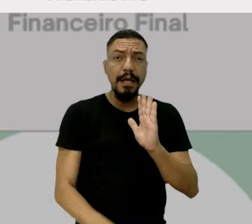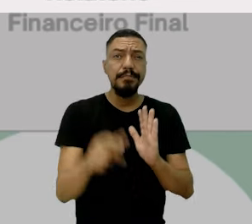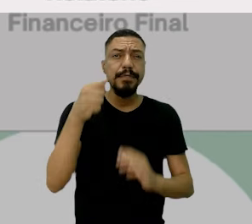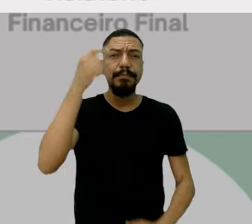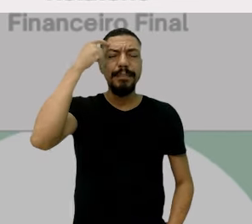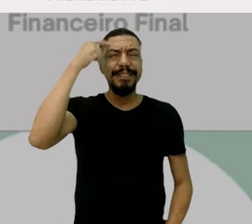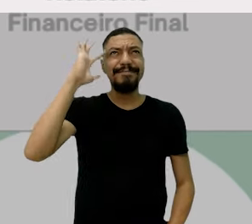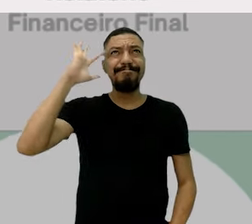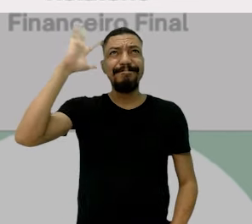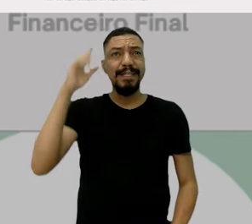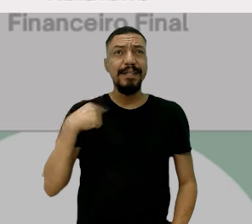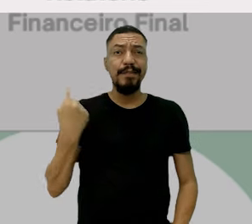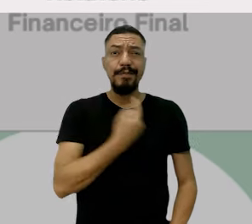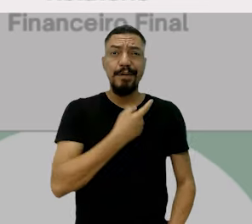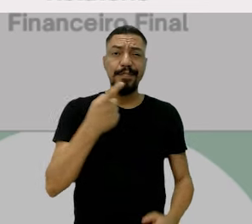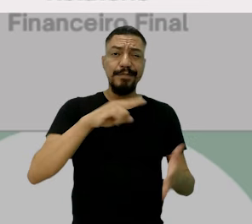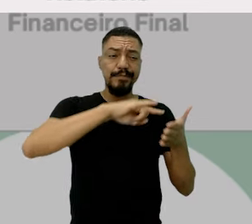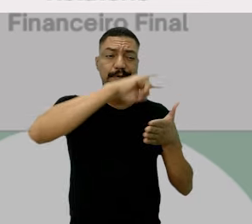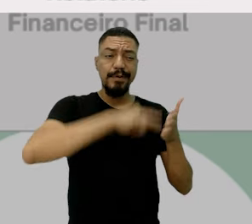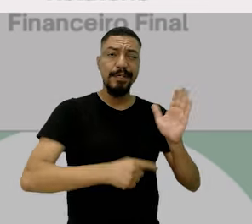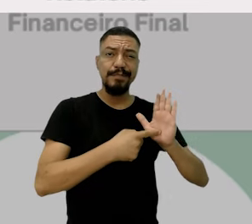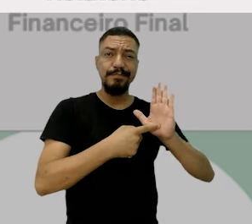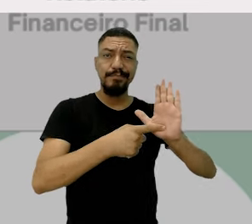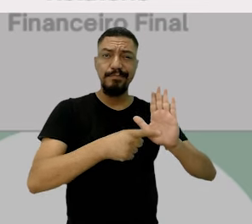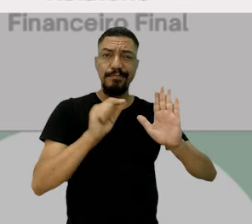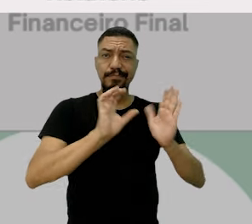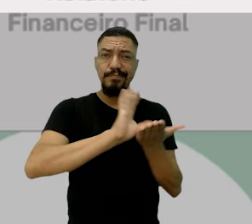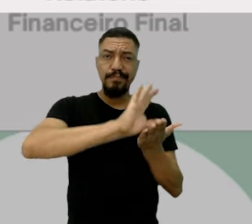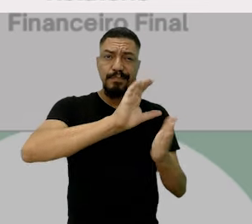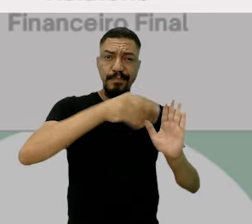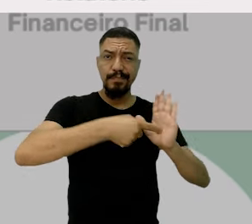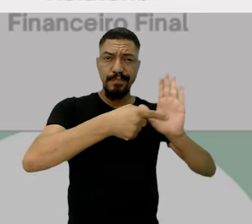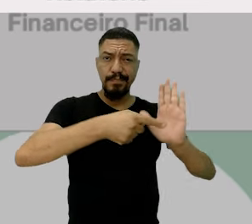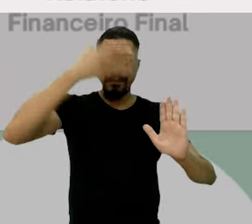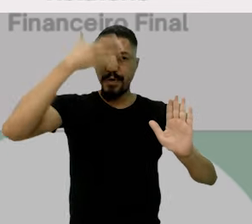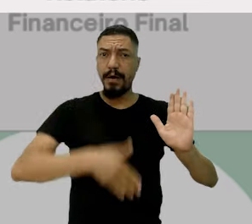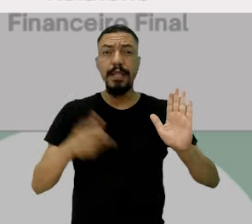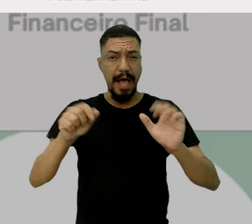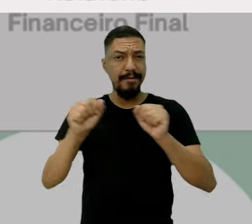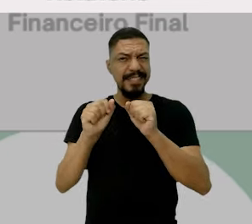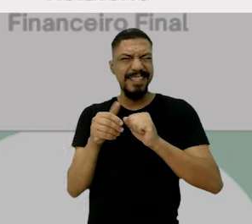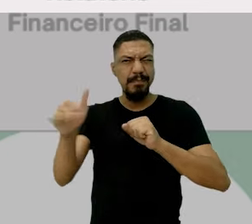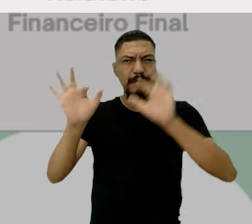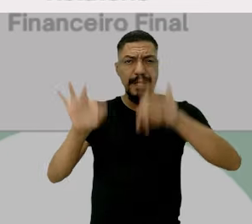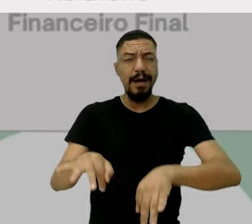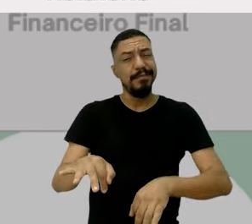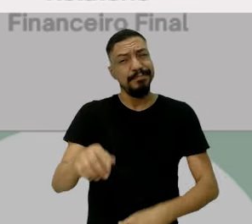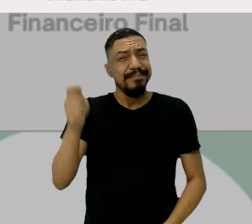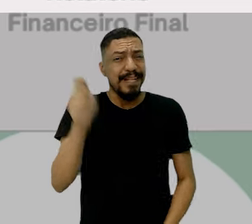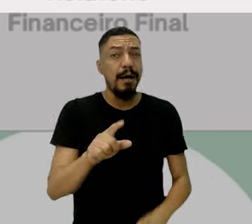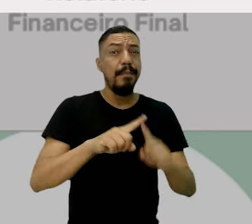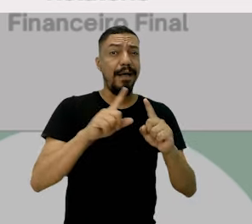precisa pensar na nossa prestação de contas. Dá para fazer tudo lá no final? Certamente dá. Só que dá mais